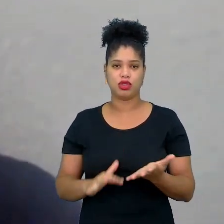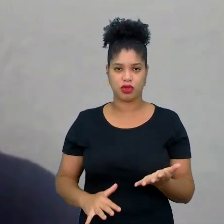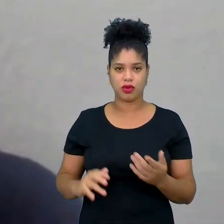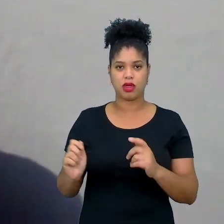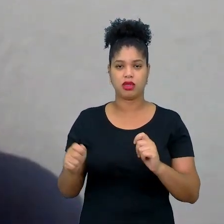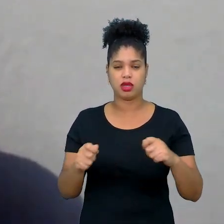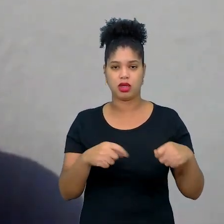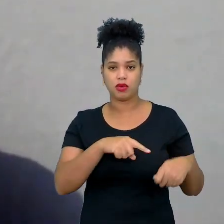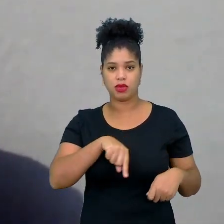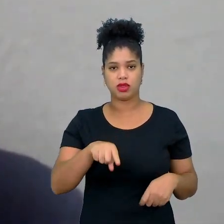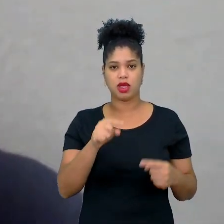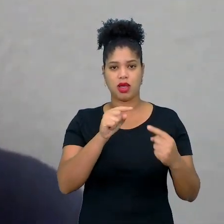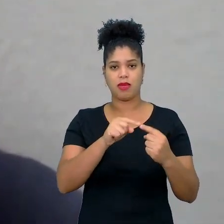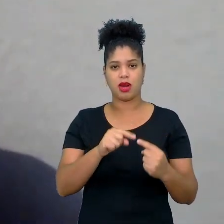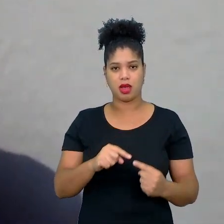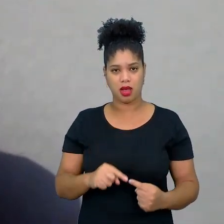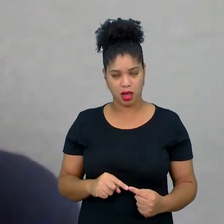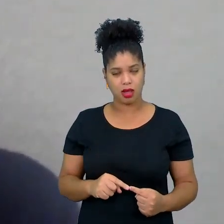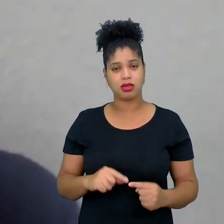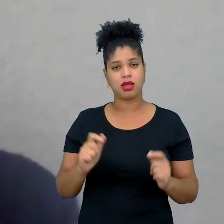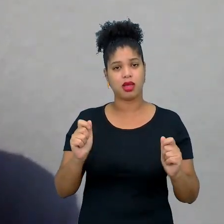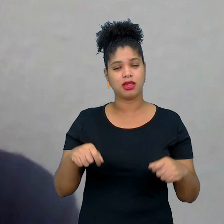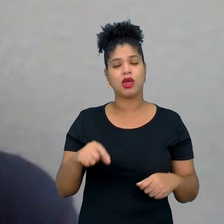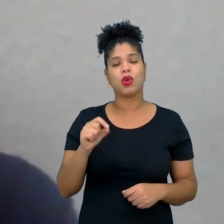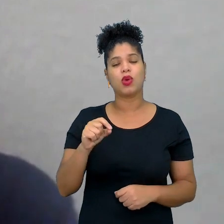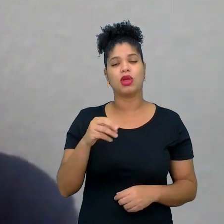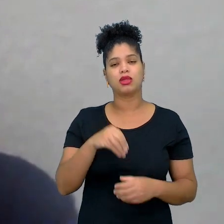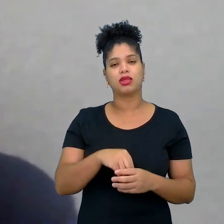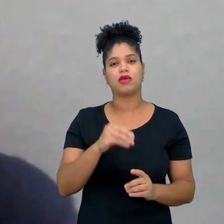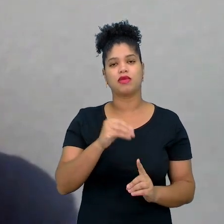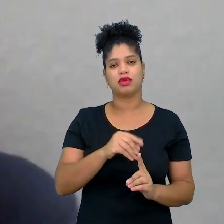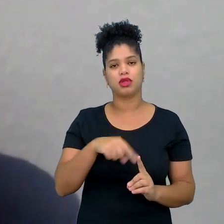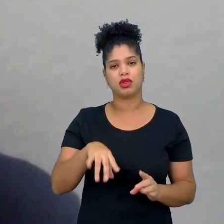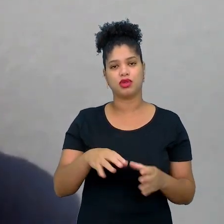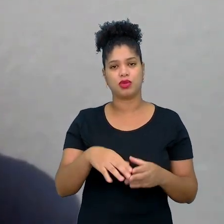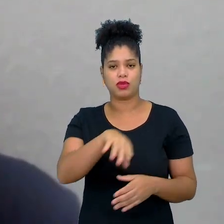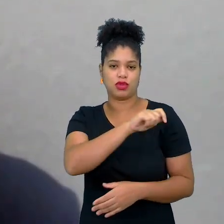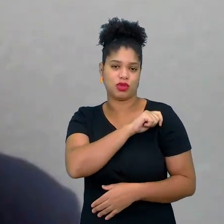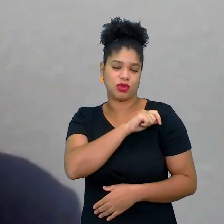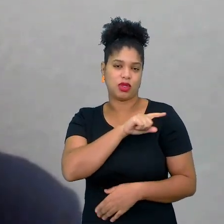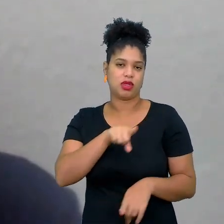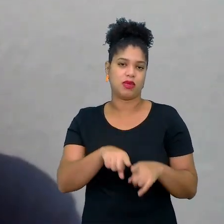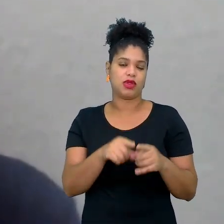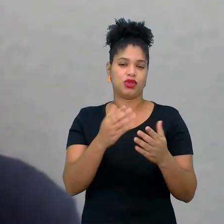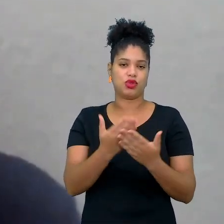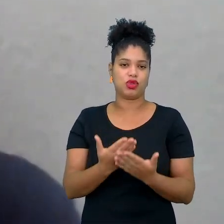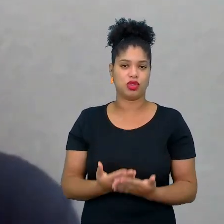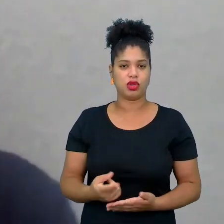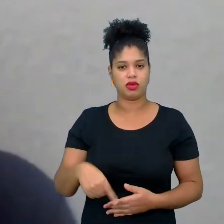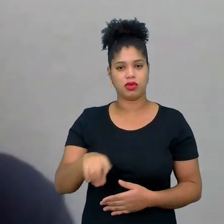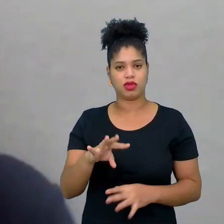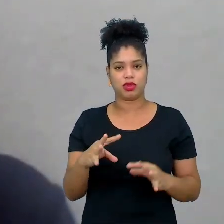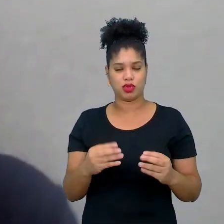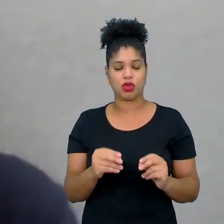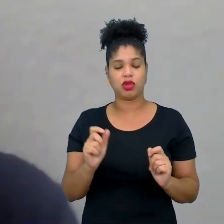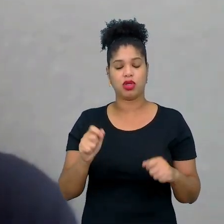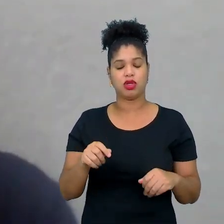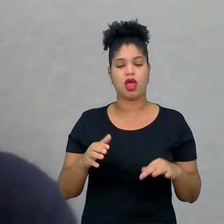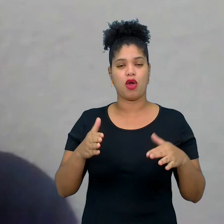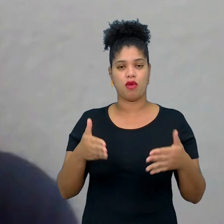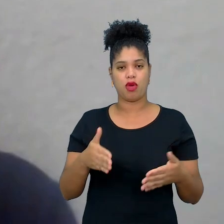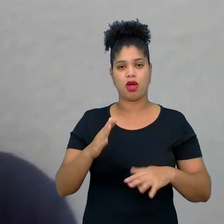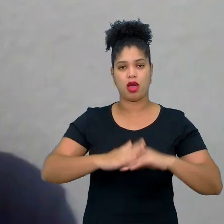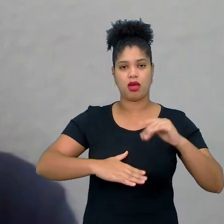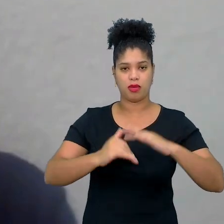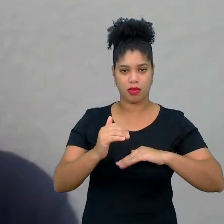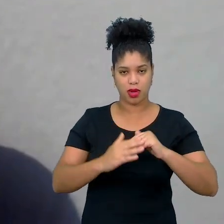vocês possam aplicar ali dentro das fragilidades dos alunos e dos estudantes de vocês, é lógico, enfatizando essa